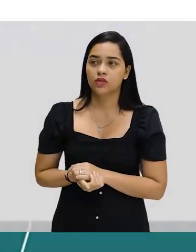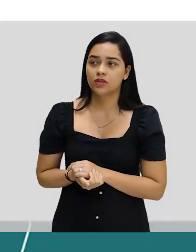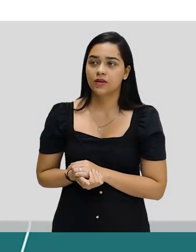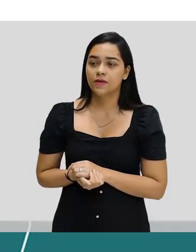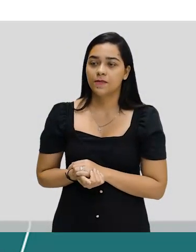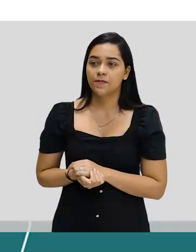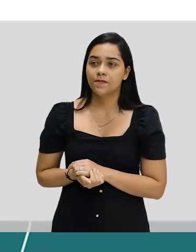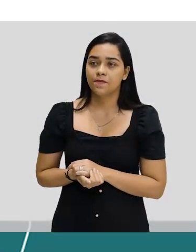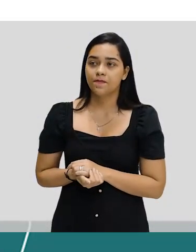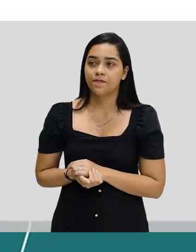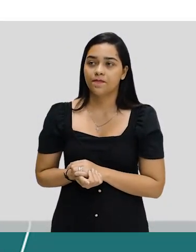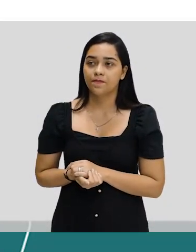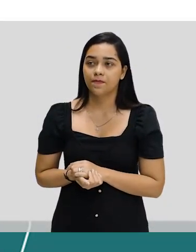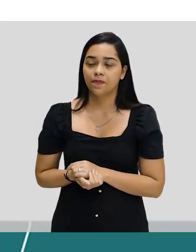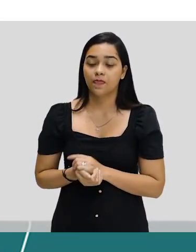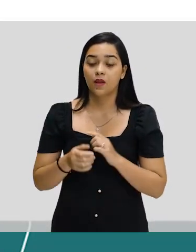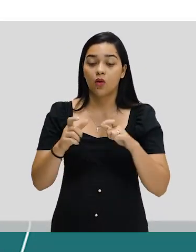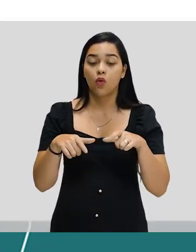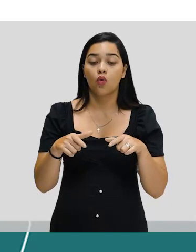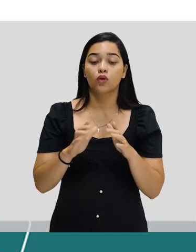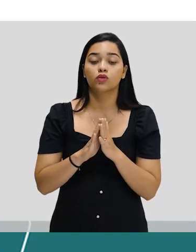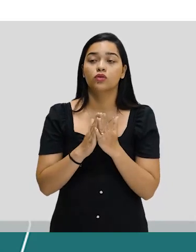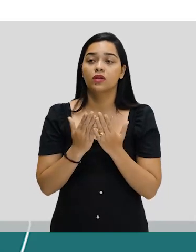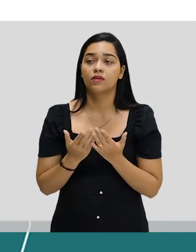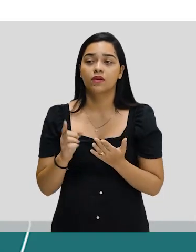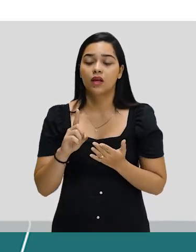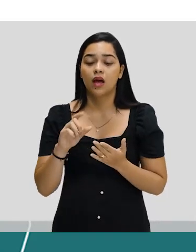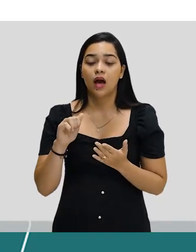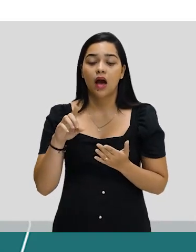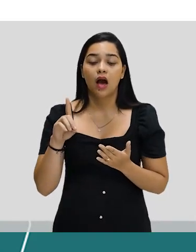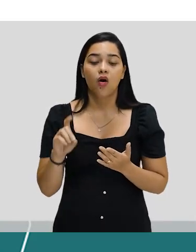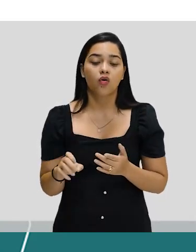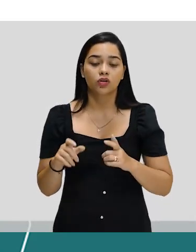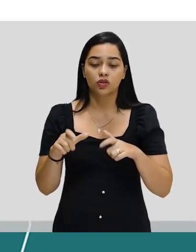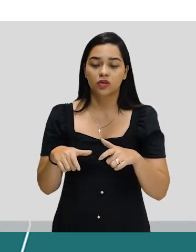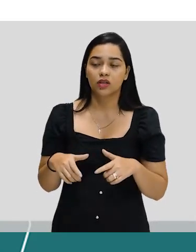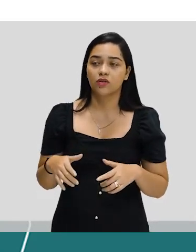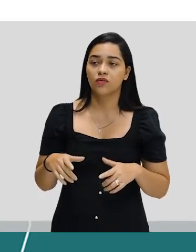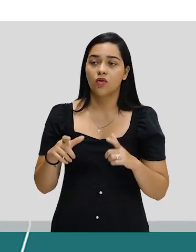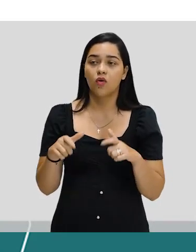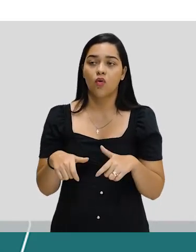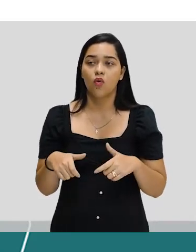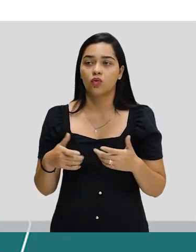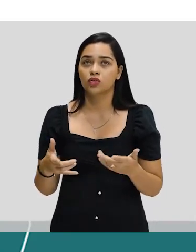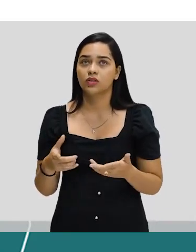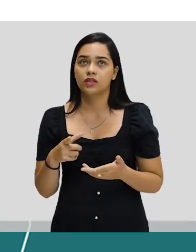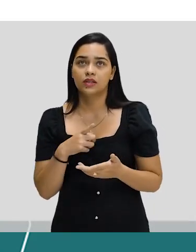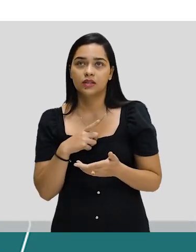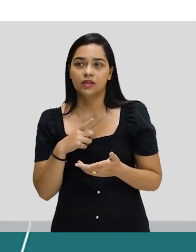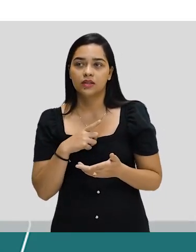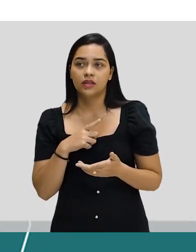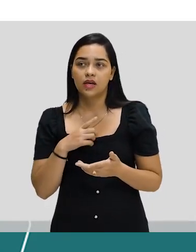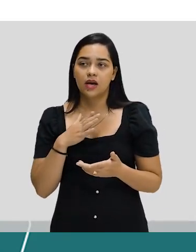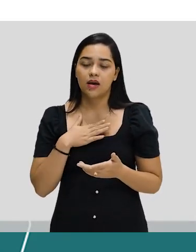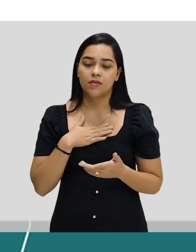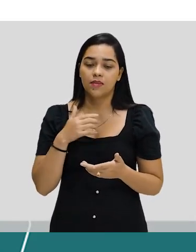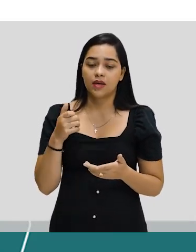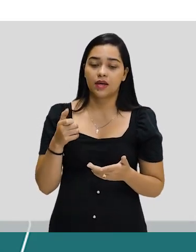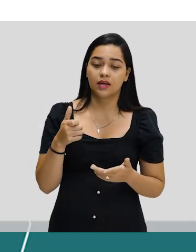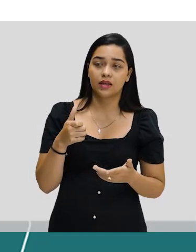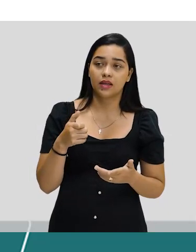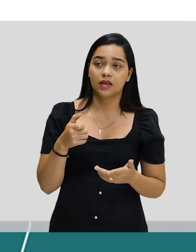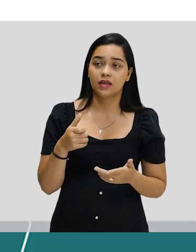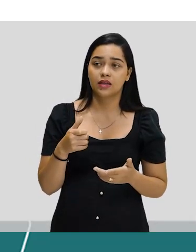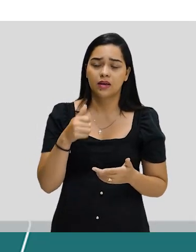tá? Então, é essa aqui, ó, aonde está o livro. Não é aonde está o livro, aonde está a minha caneta,